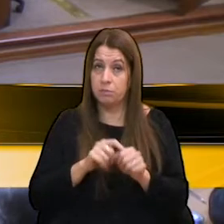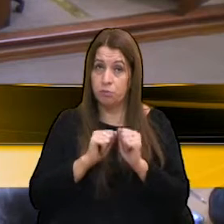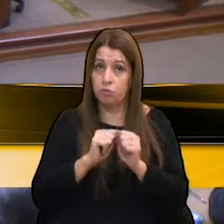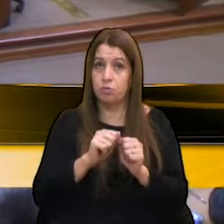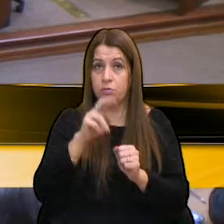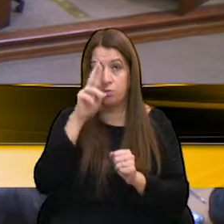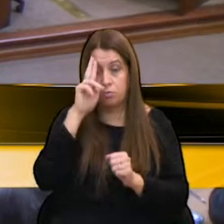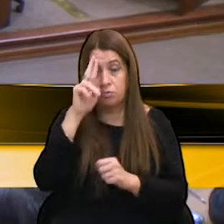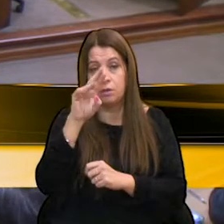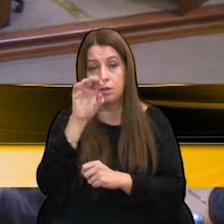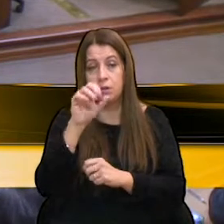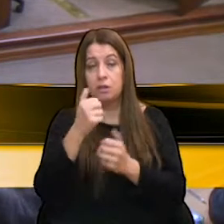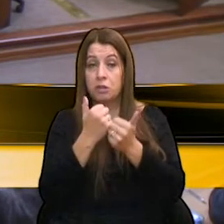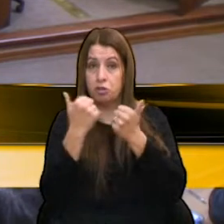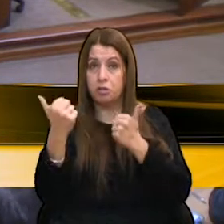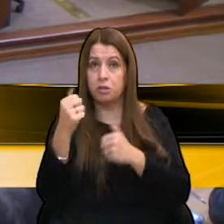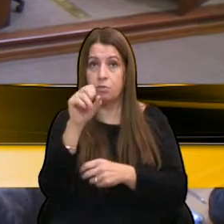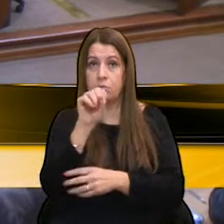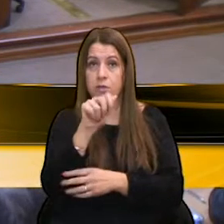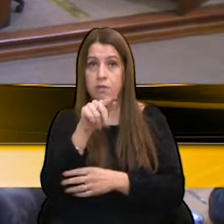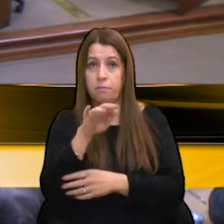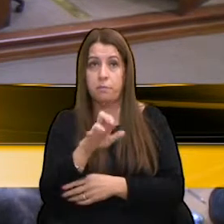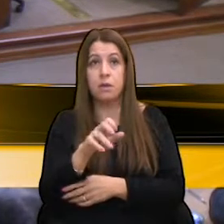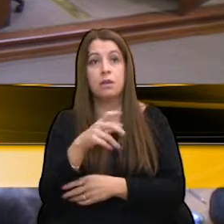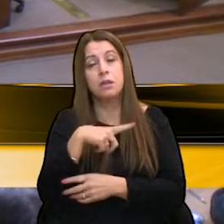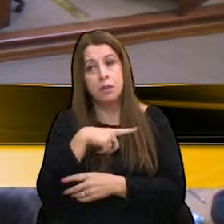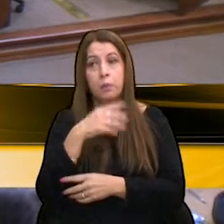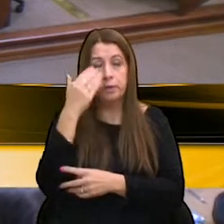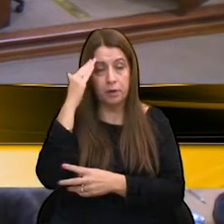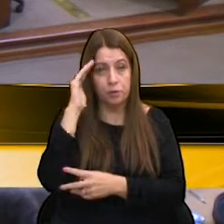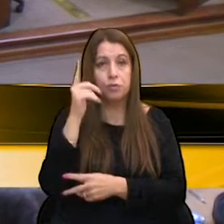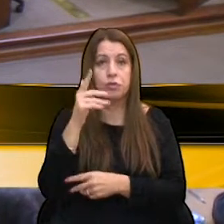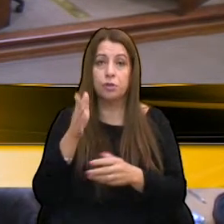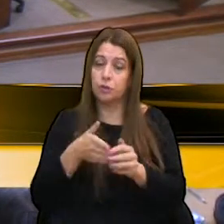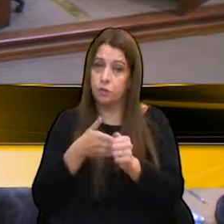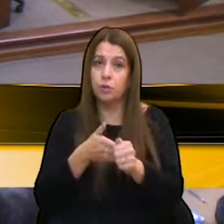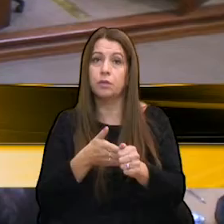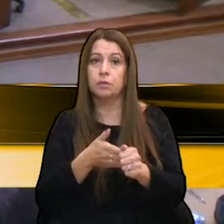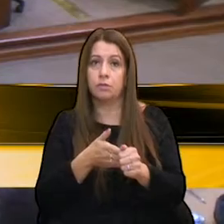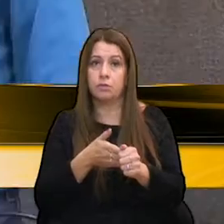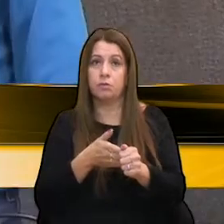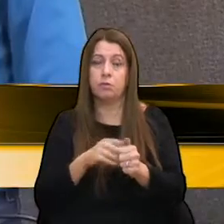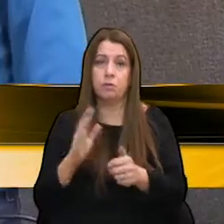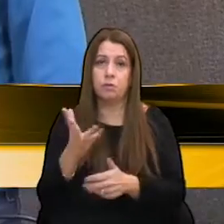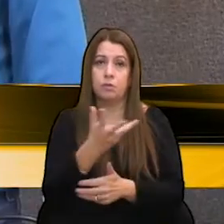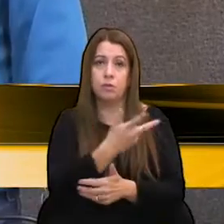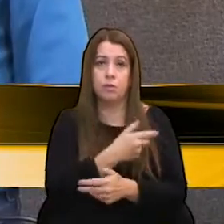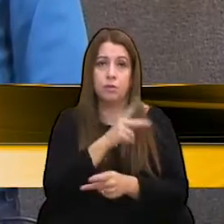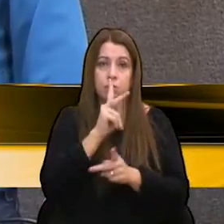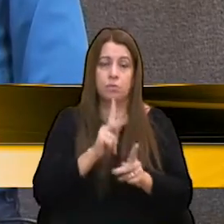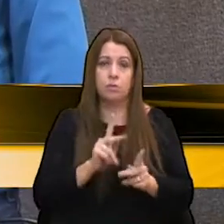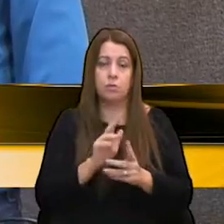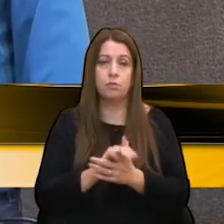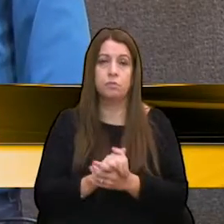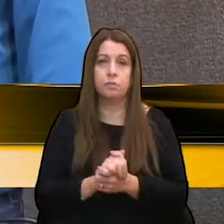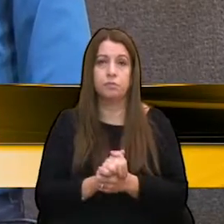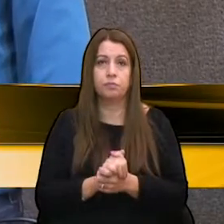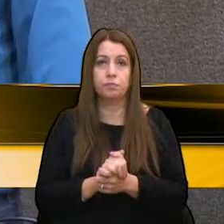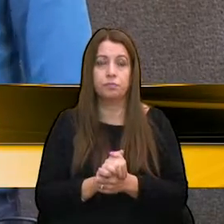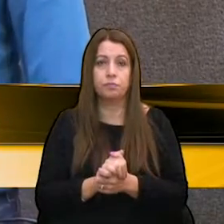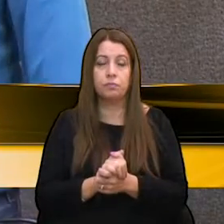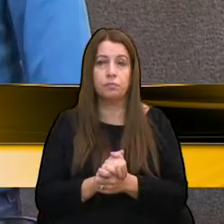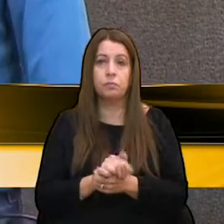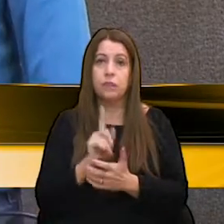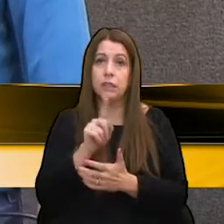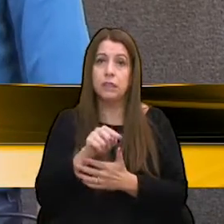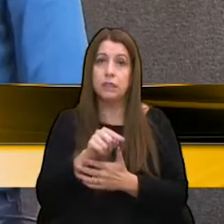frente da direção do SAMAI, eu entendia e dava essa orientação a todo o nosso pessoal, de